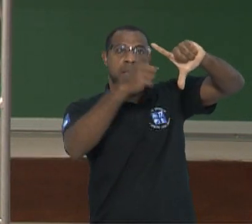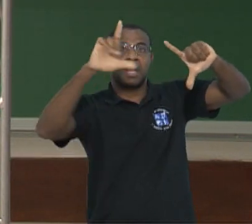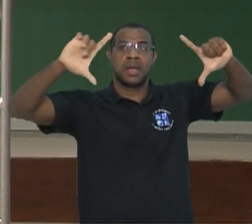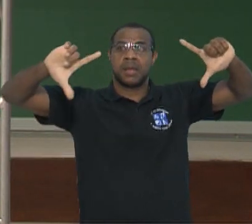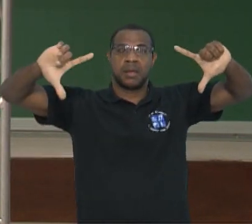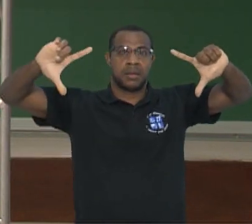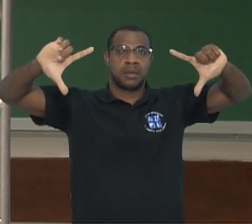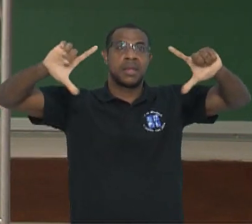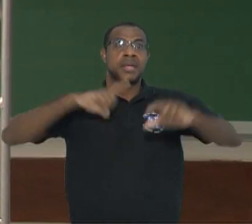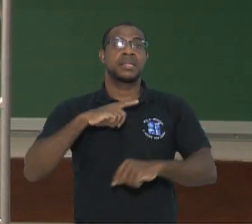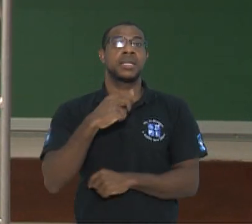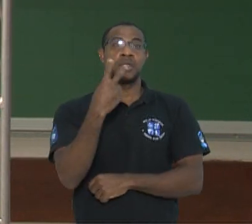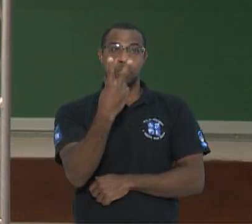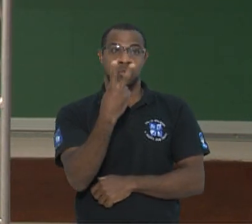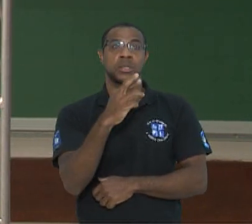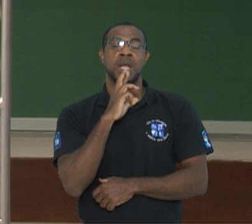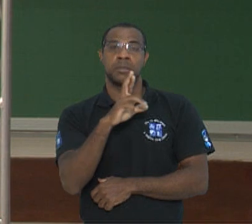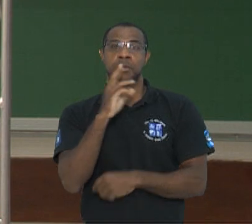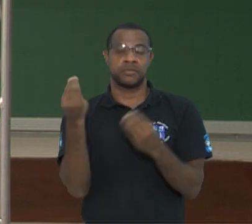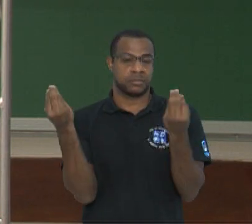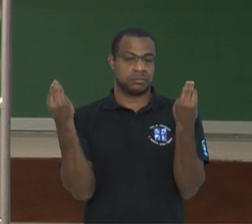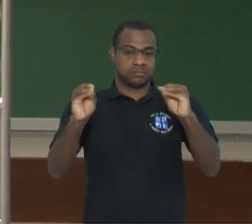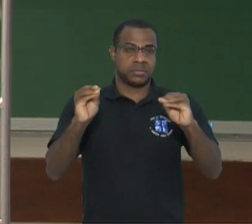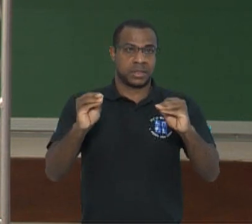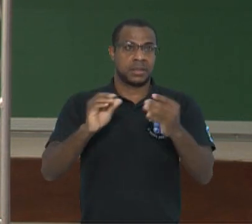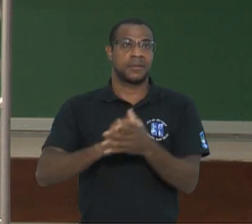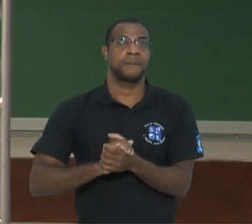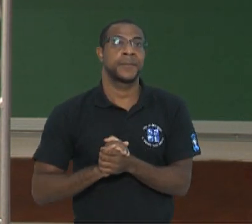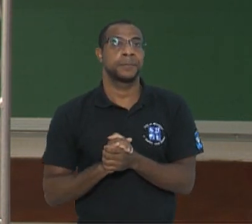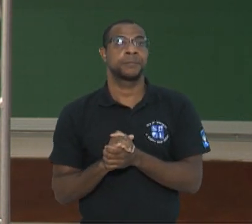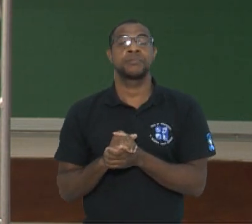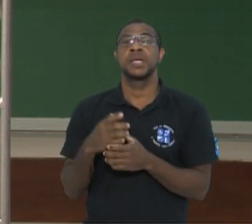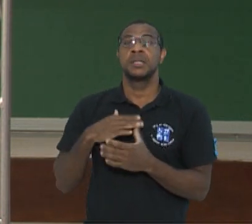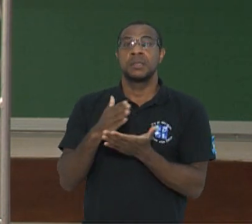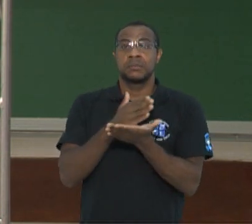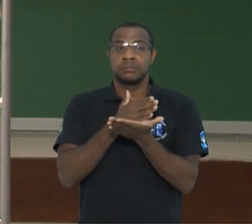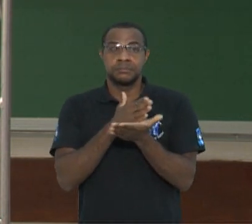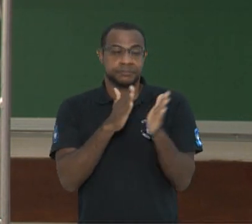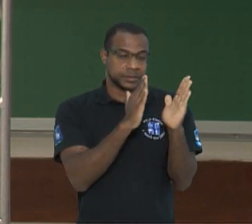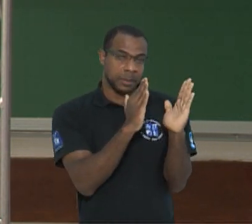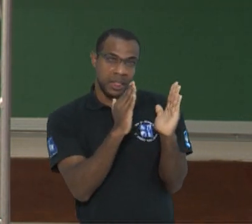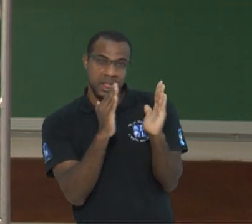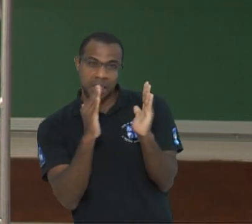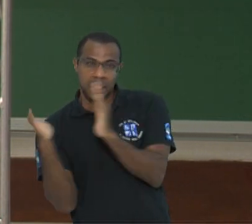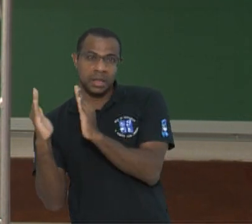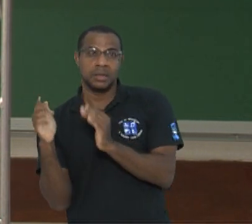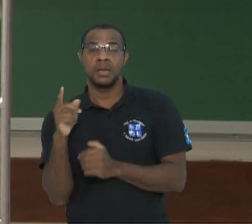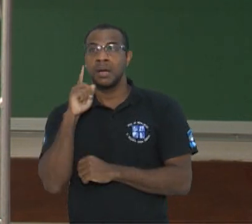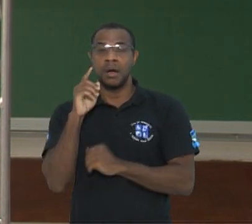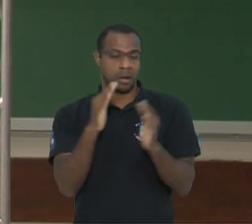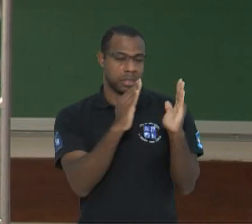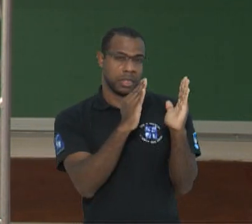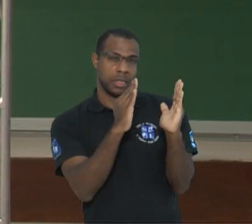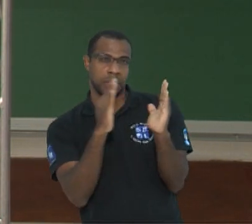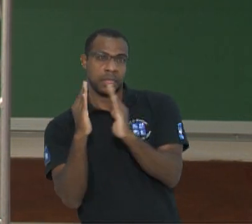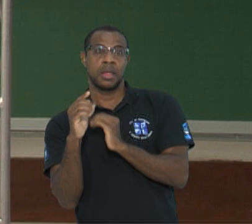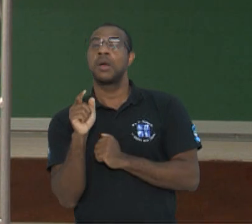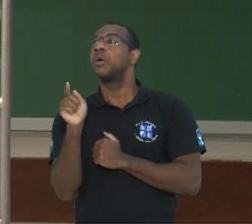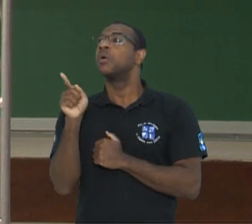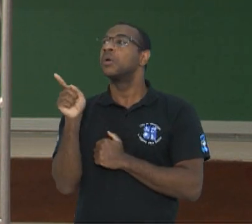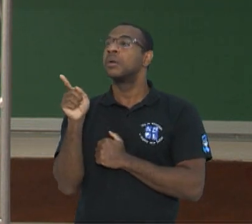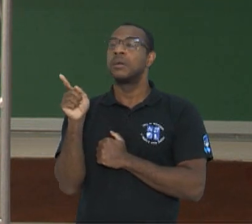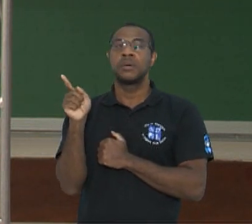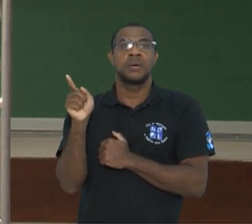duas respostas que eu tenho que dar. Então, seguindo os mesmos passos, eu vou deixar para vocês